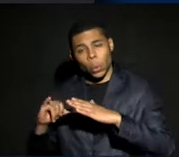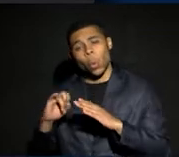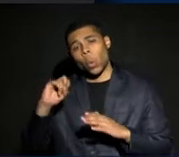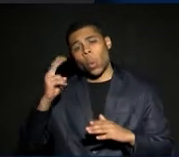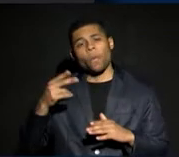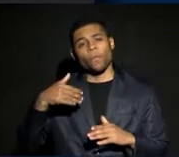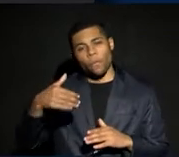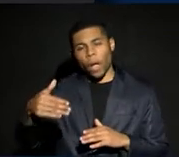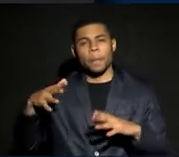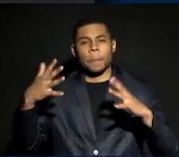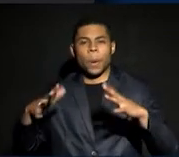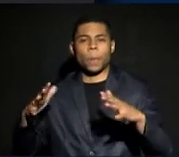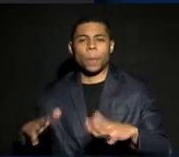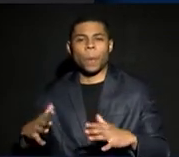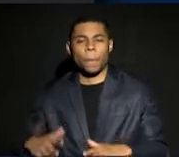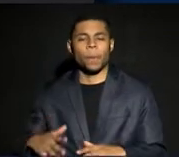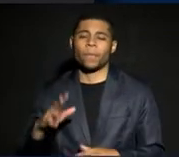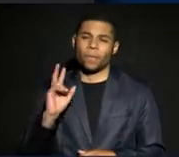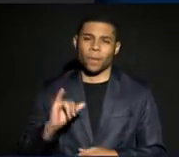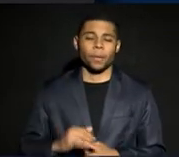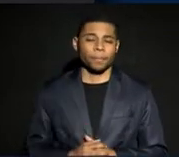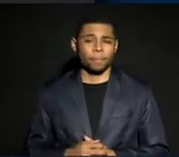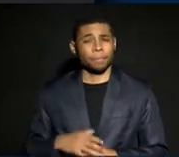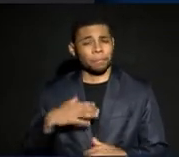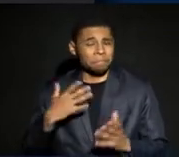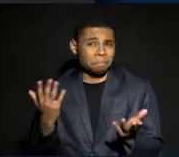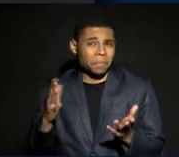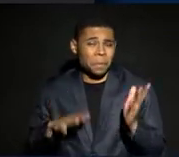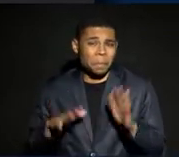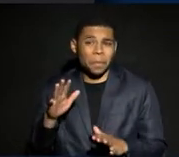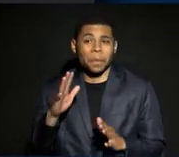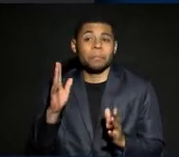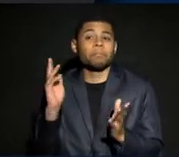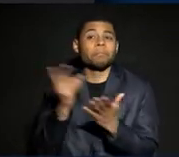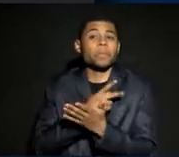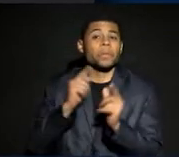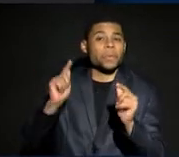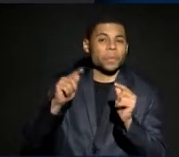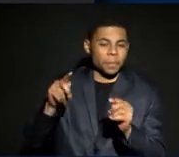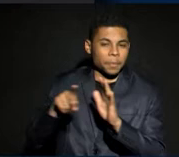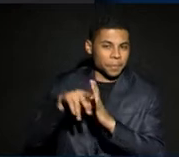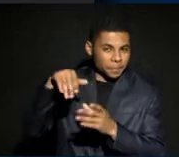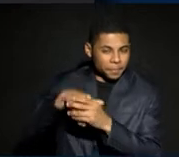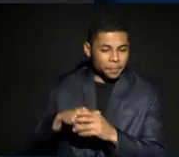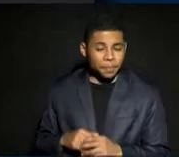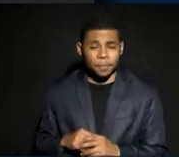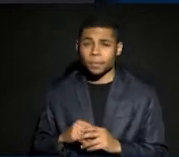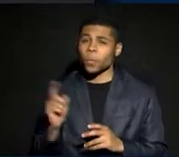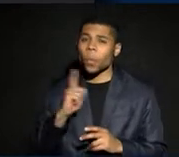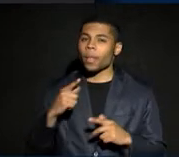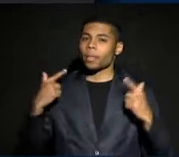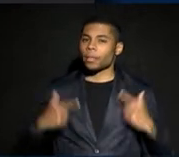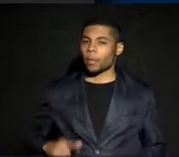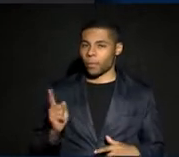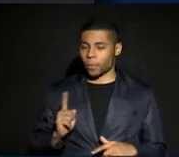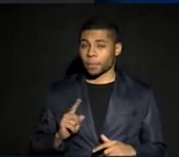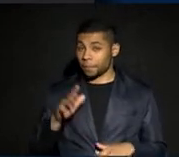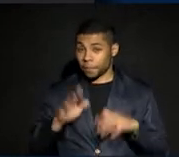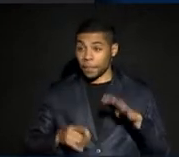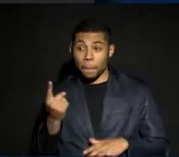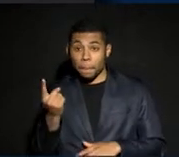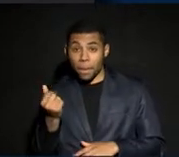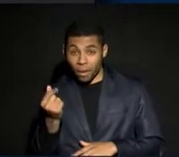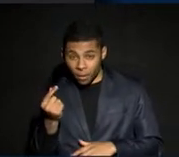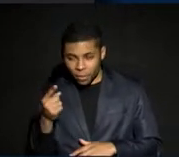se deteriorar ainda mais, a depender do resultado eleitoral. Então, não é neutro. Talvez, do ponto de vista do preço das